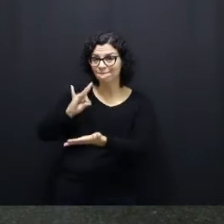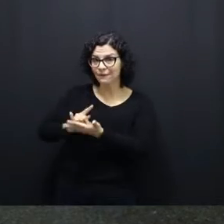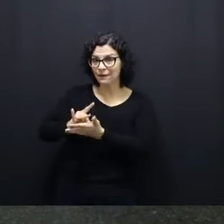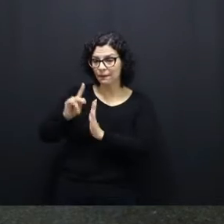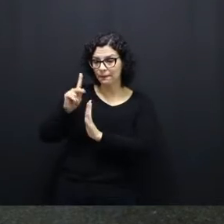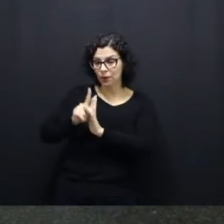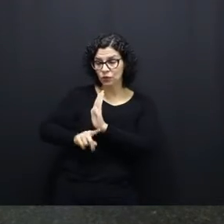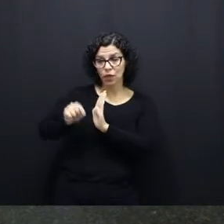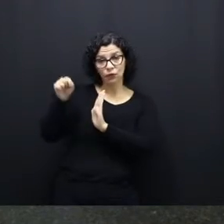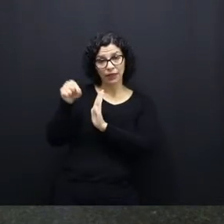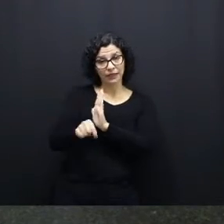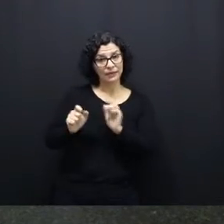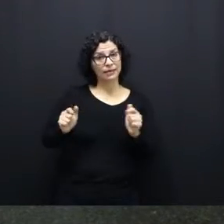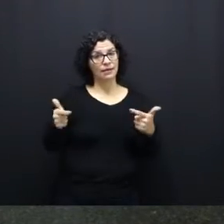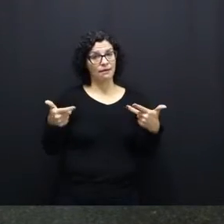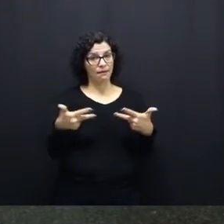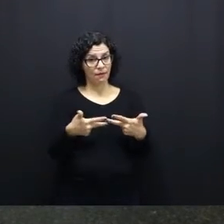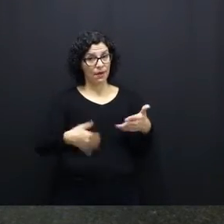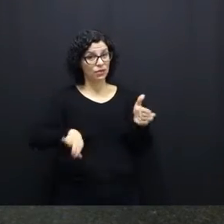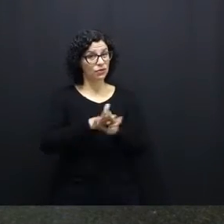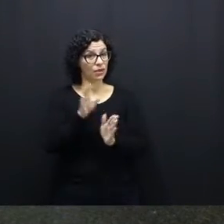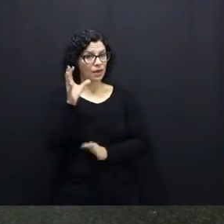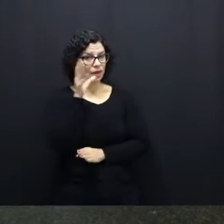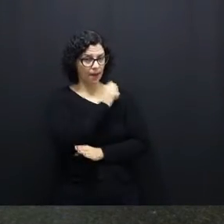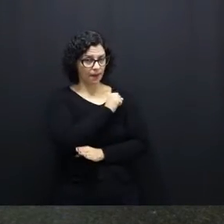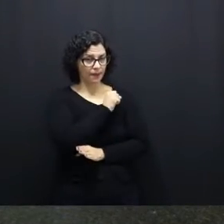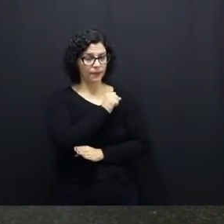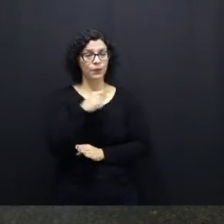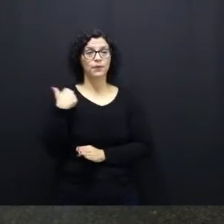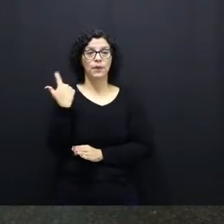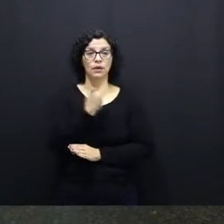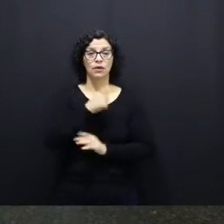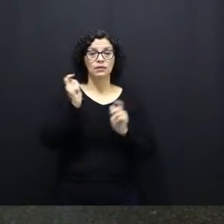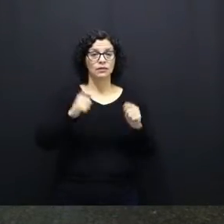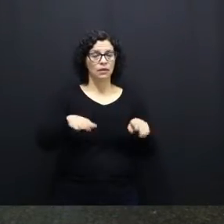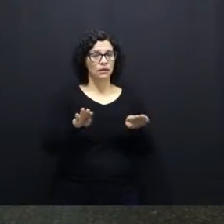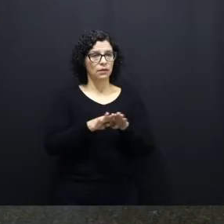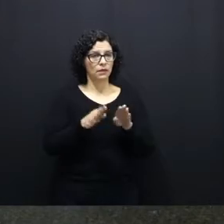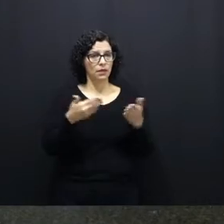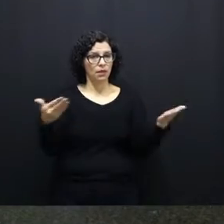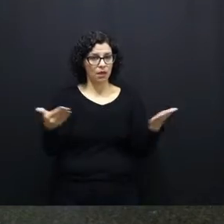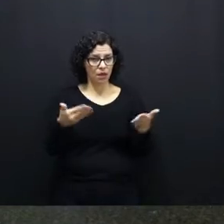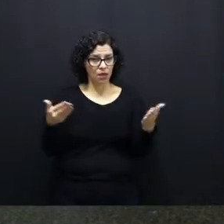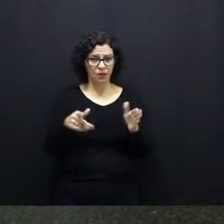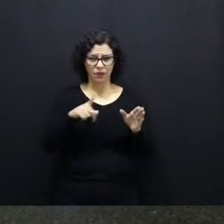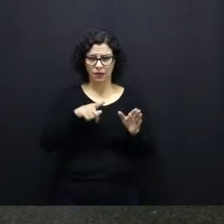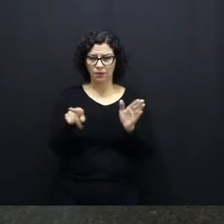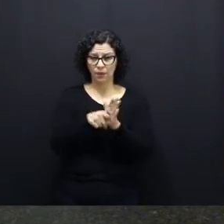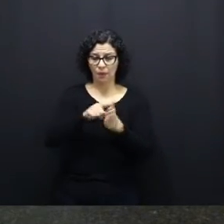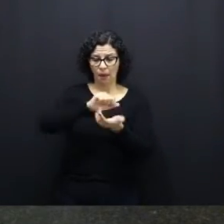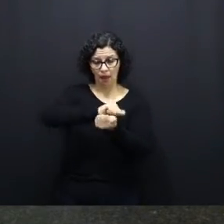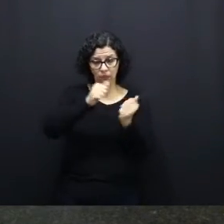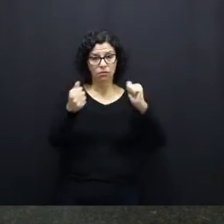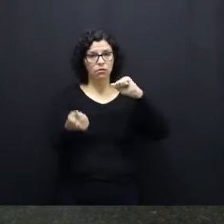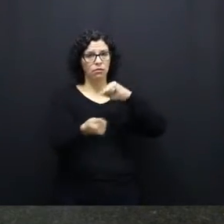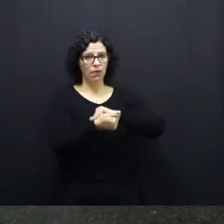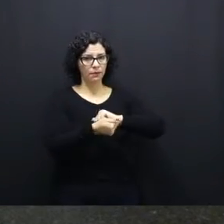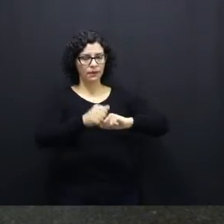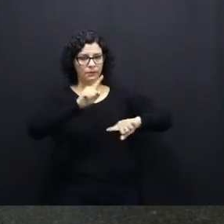que esse projeto venha e venha rápido aqui para câmara municipal para que nós possamos Então a partir dessa adequação